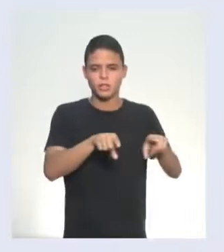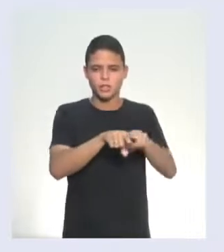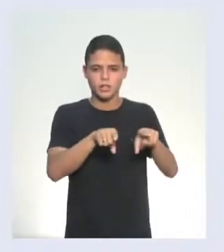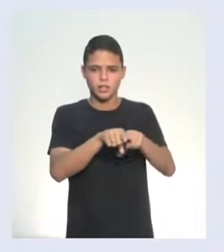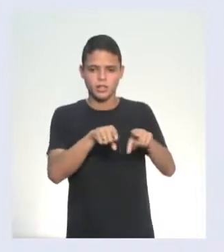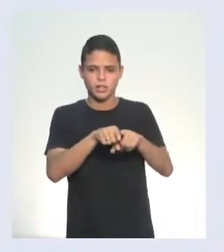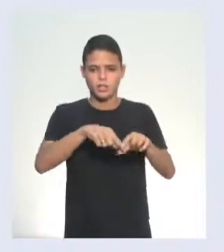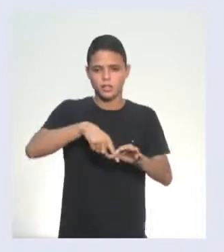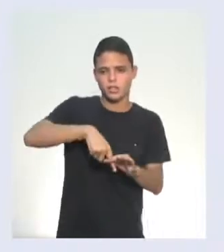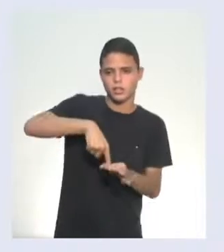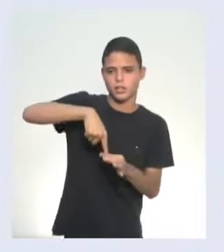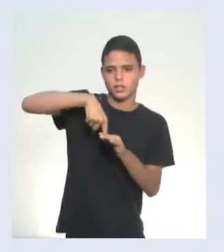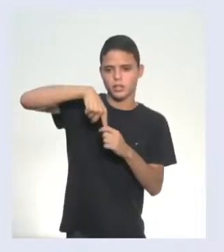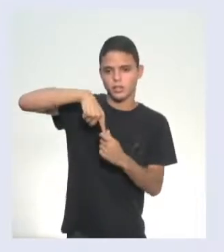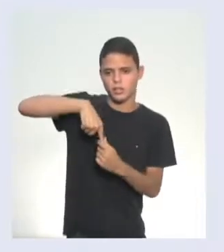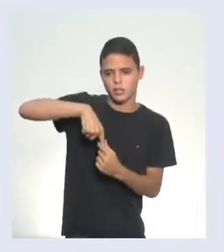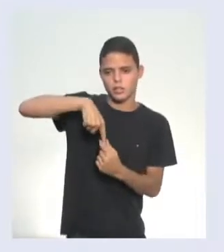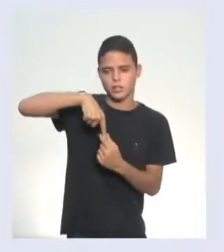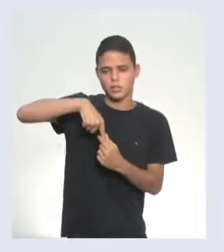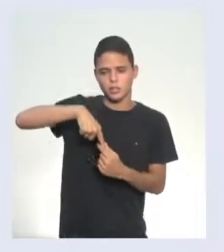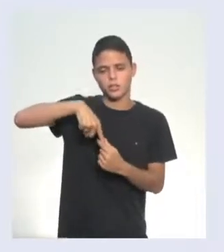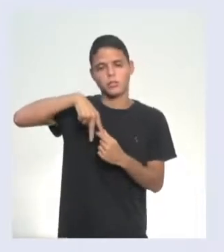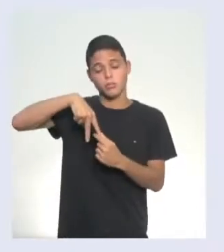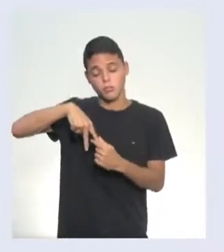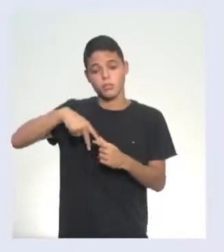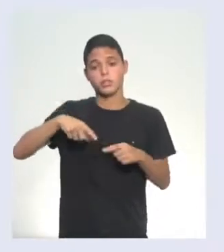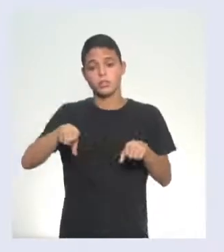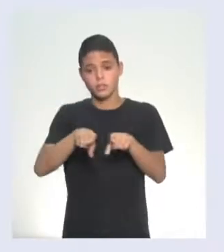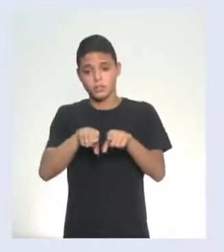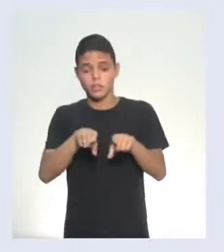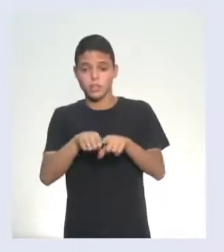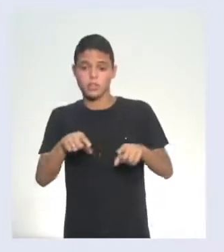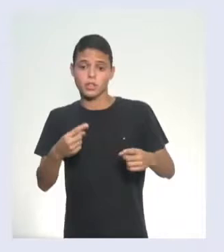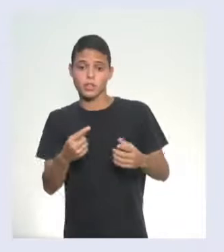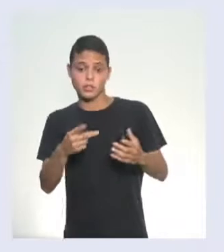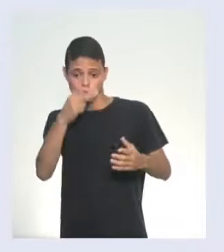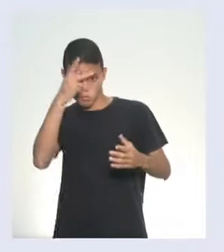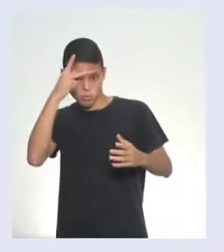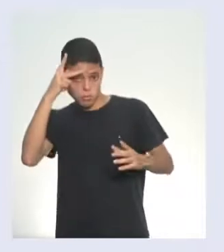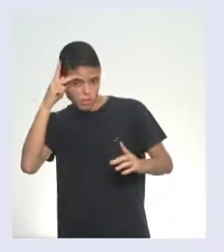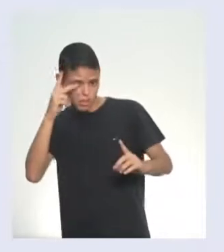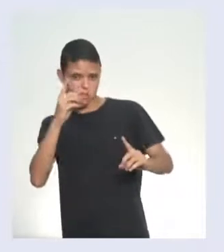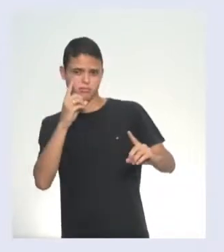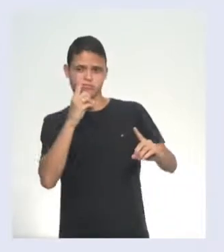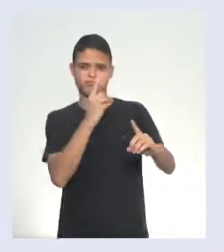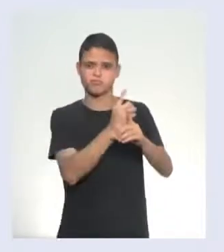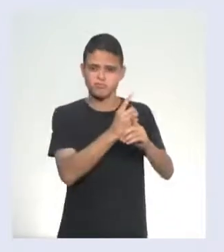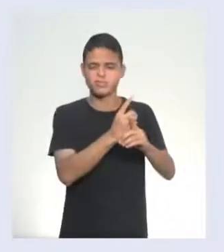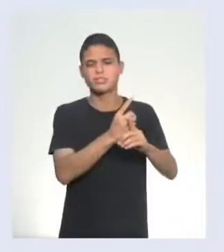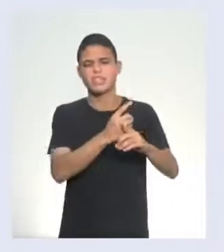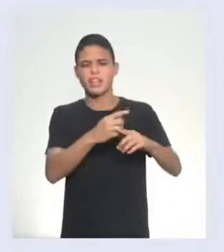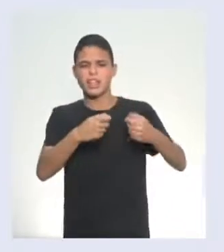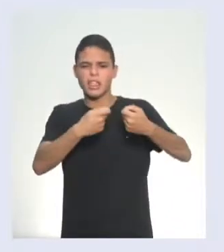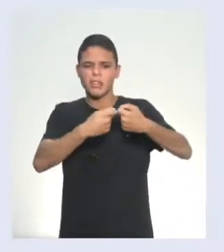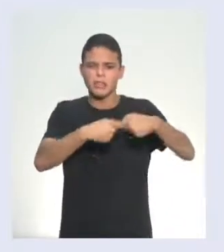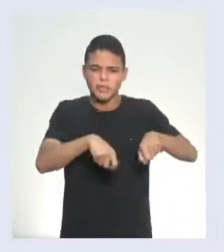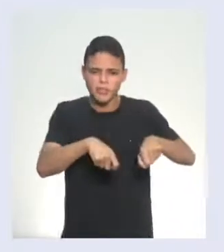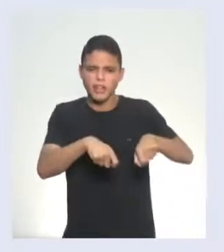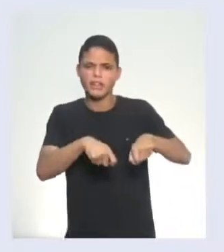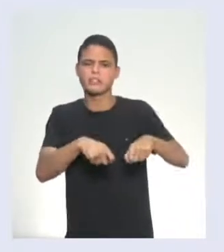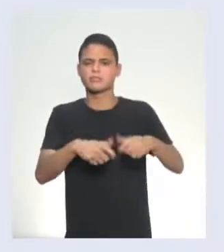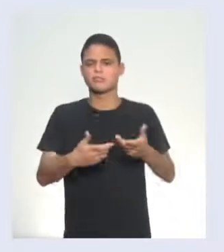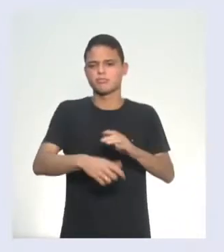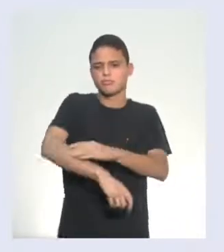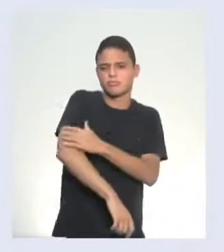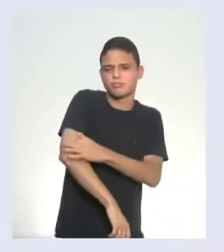próteses. Então, é fato que, né, que de vez em quando alguém sofre um acidente, de repente perde um membro. A impressão 3D hoje já